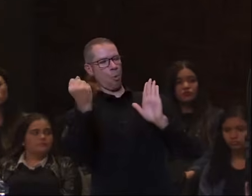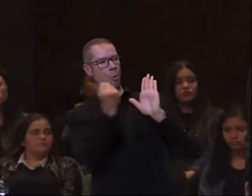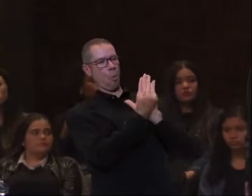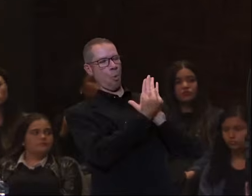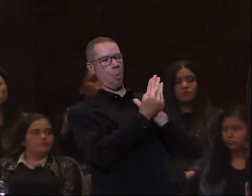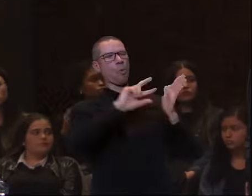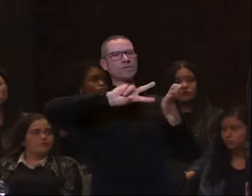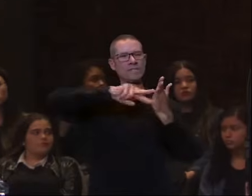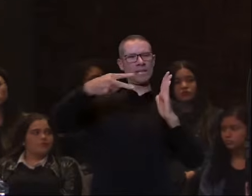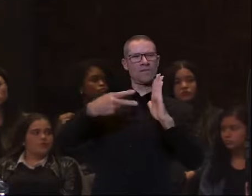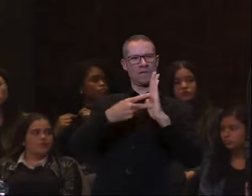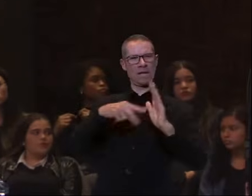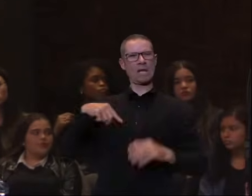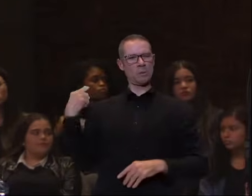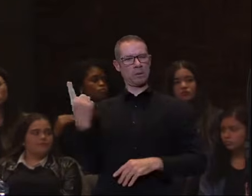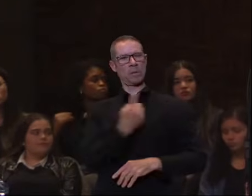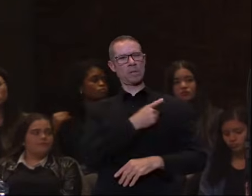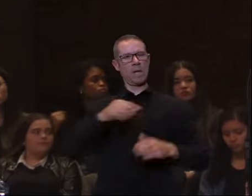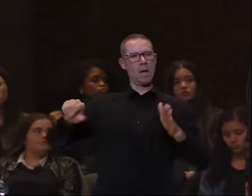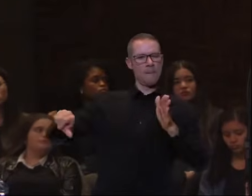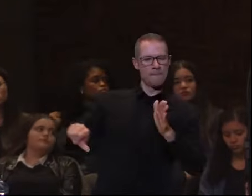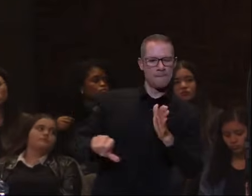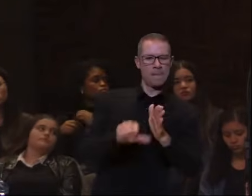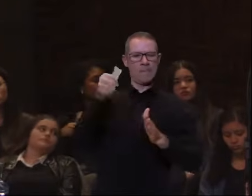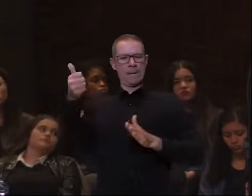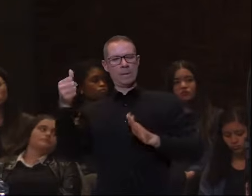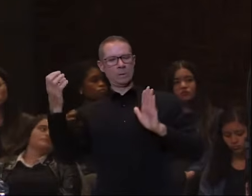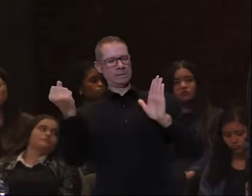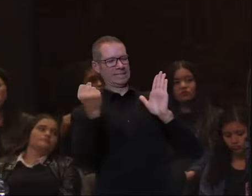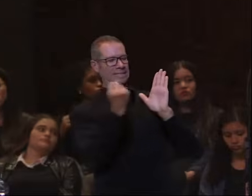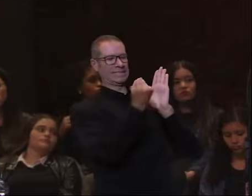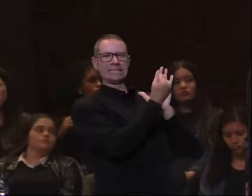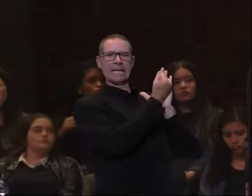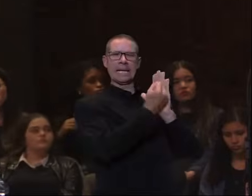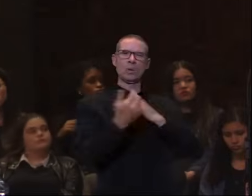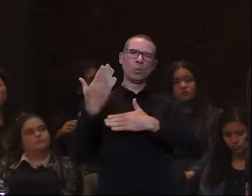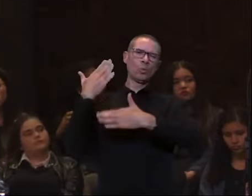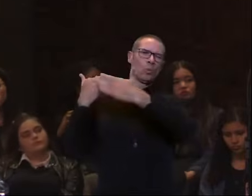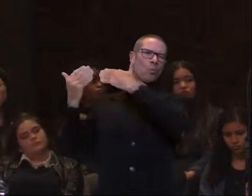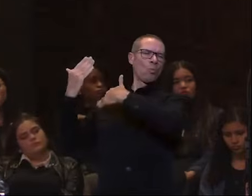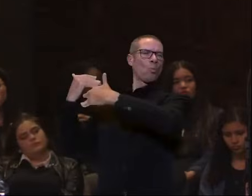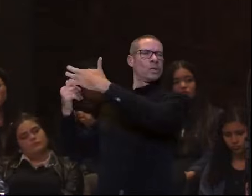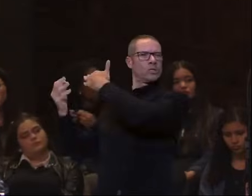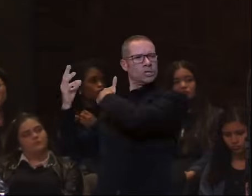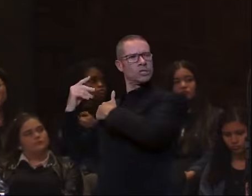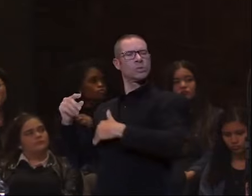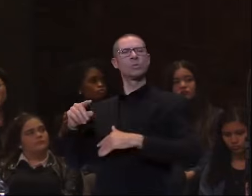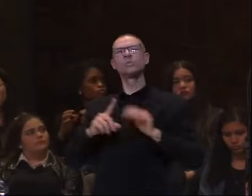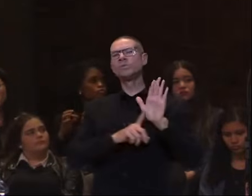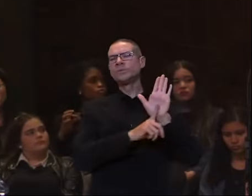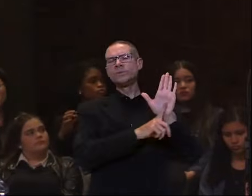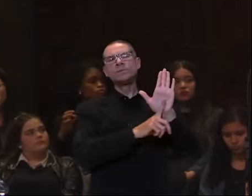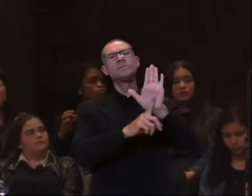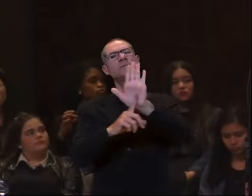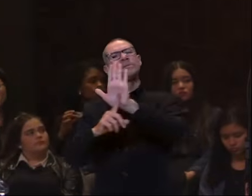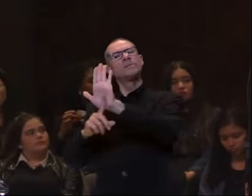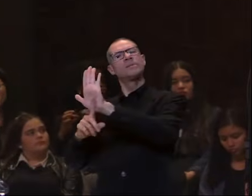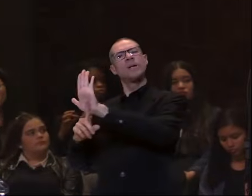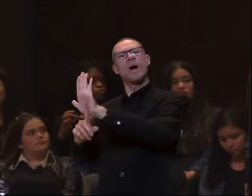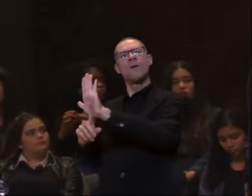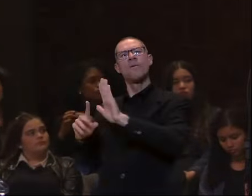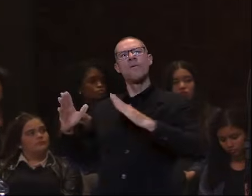para nós. Primeiro, os selos nos tempos antigos, eles representavam